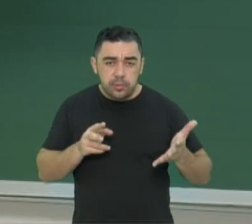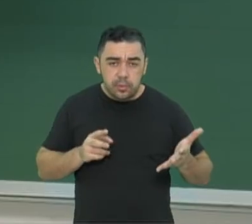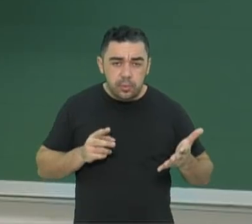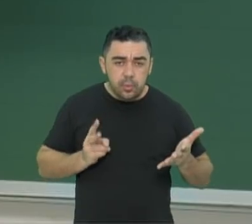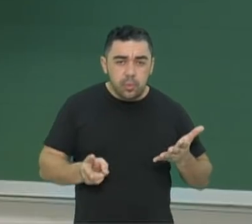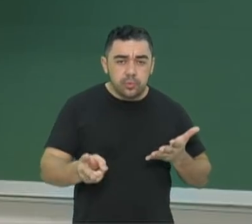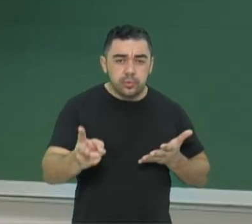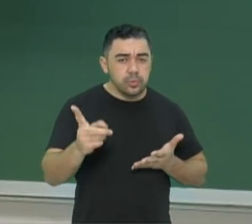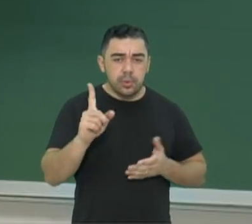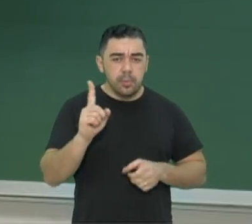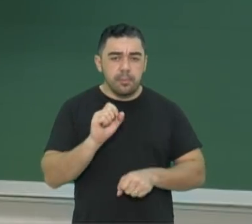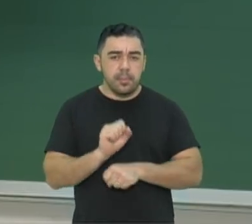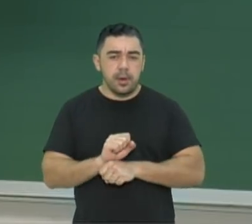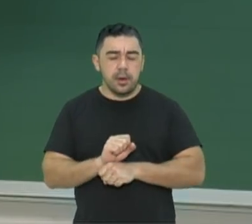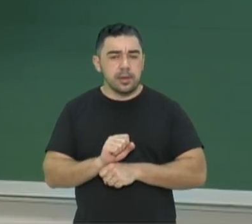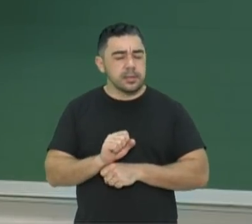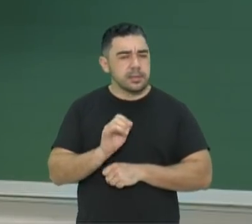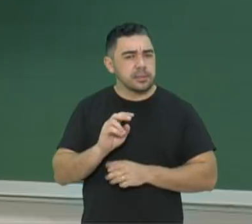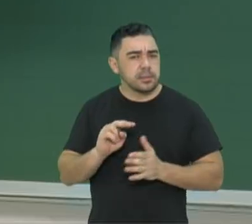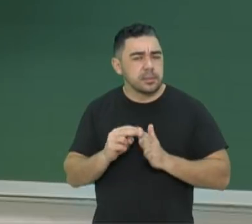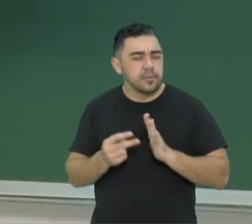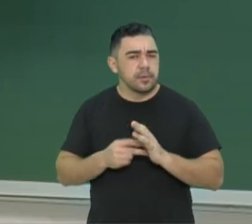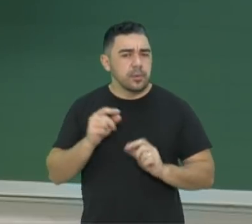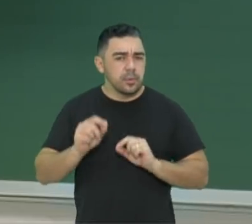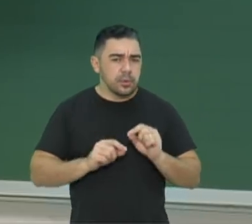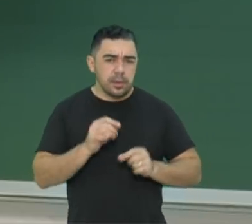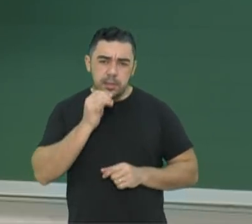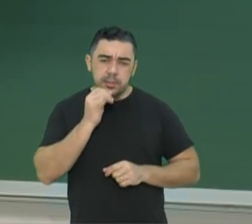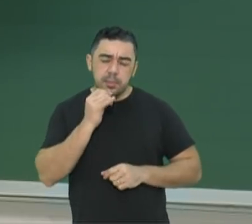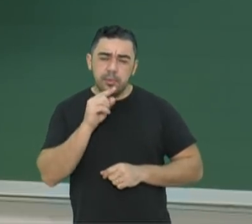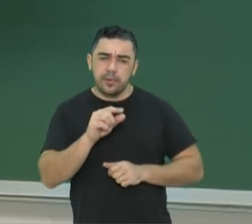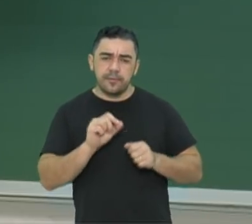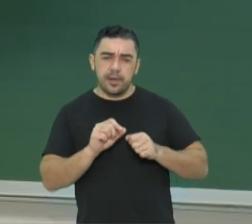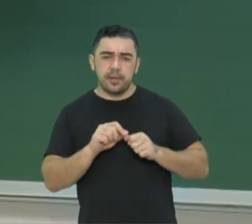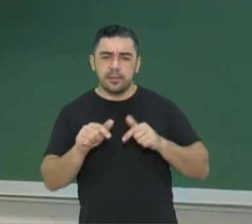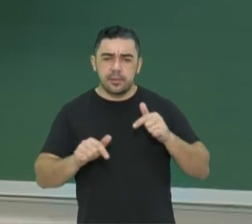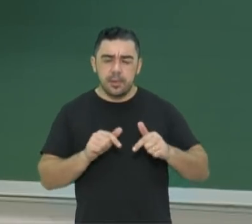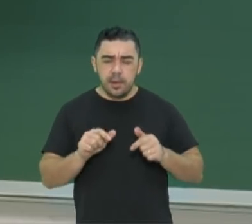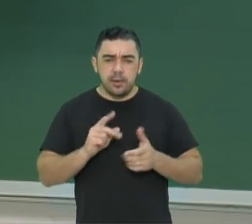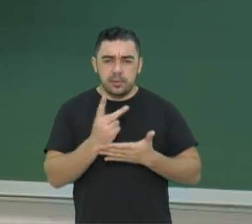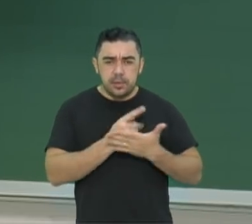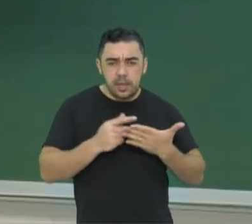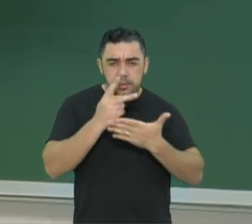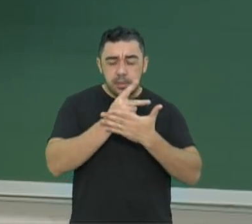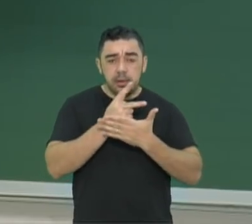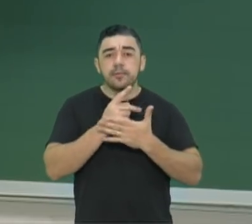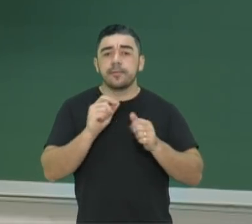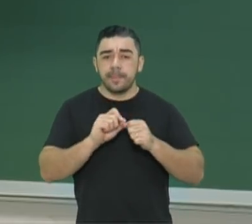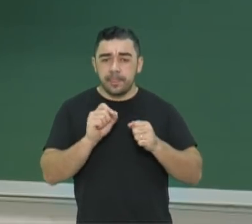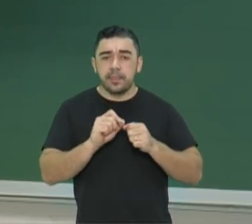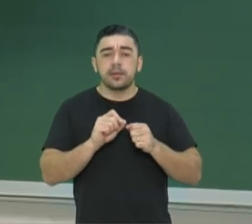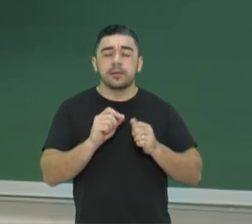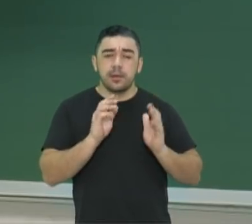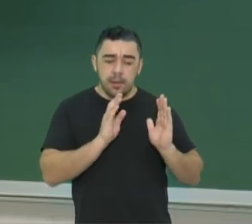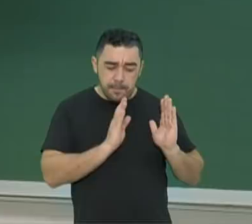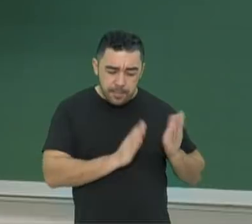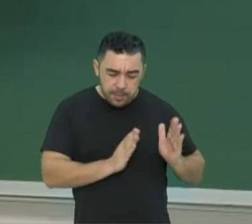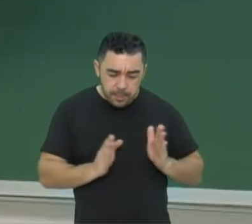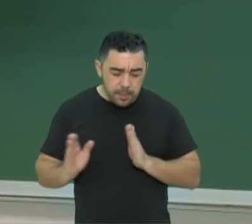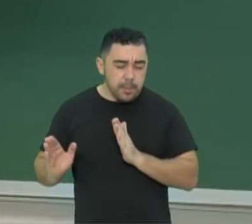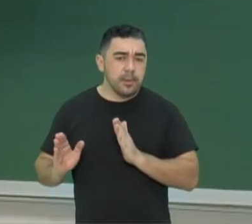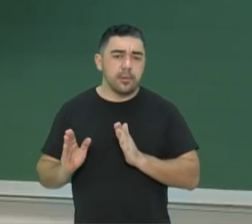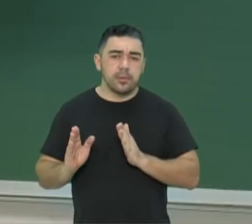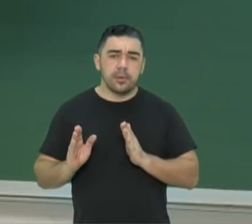quer dizer que quando se é construído um trabalho de animação, esses trabalhos serão feitos um a um